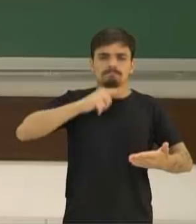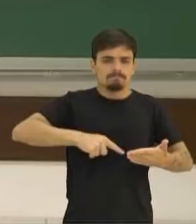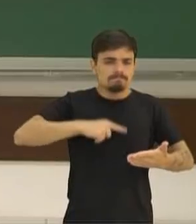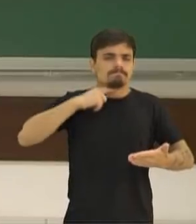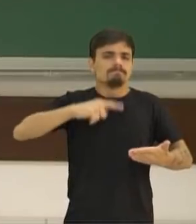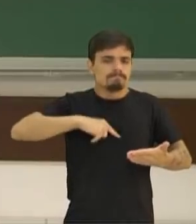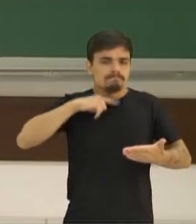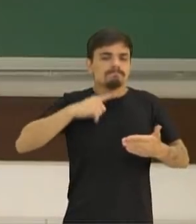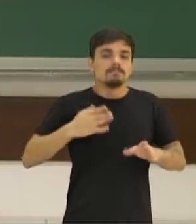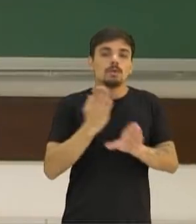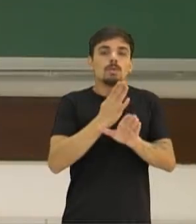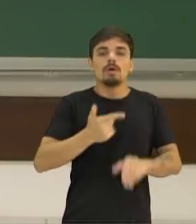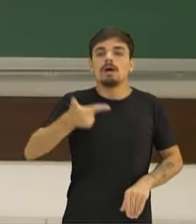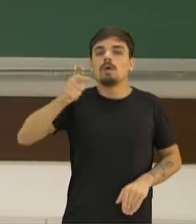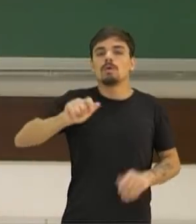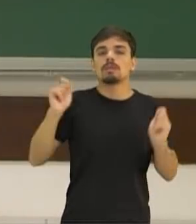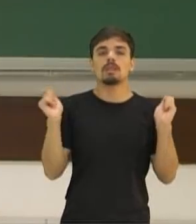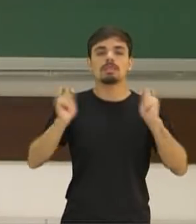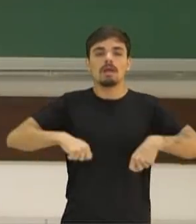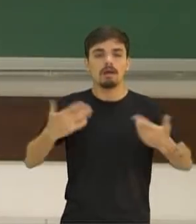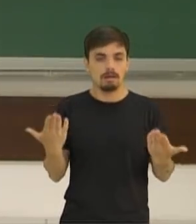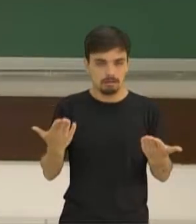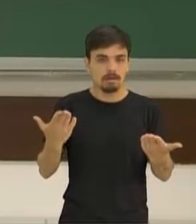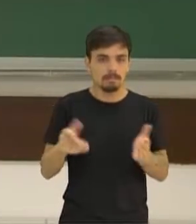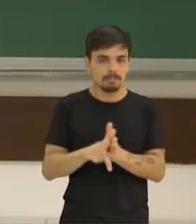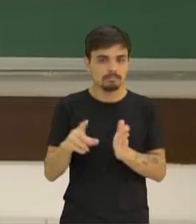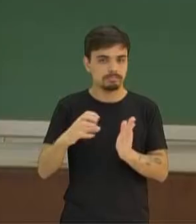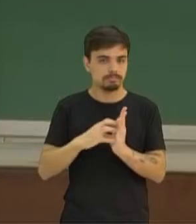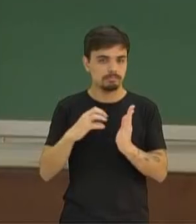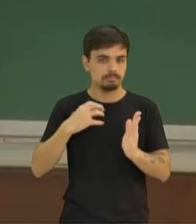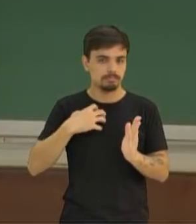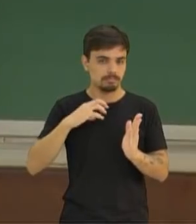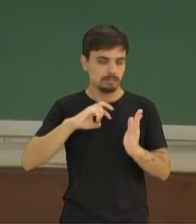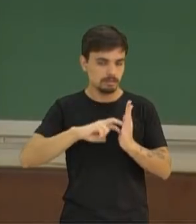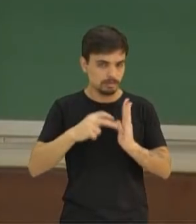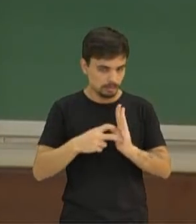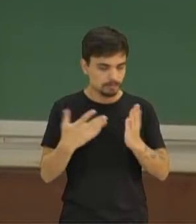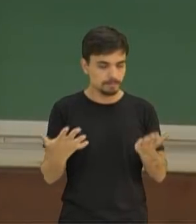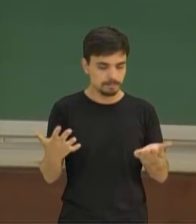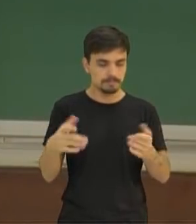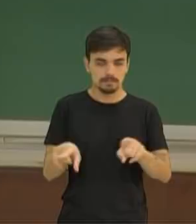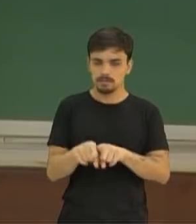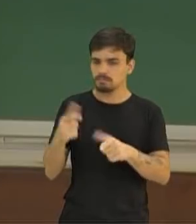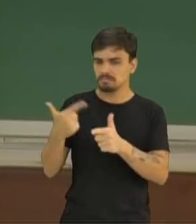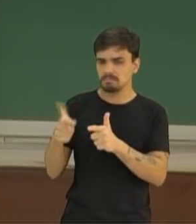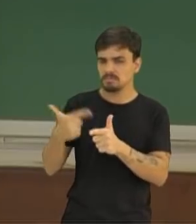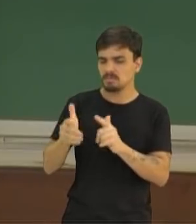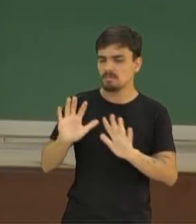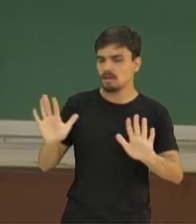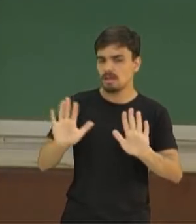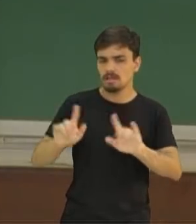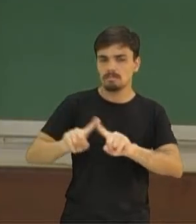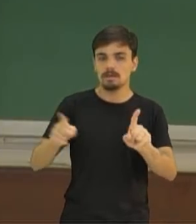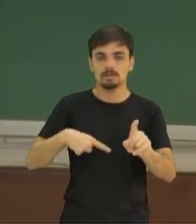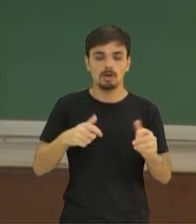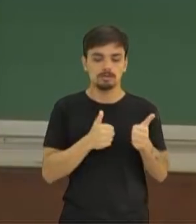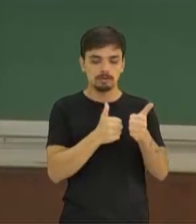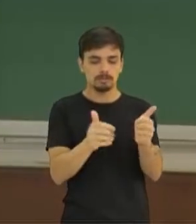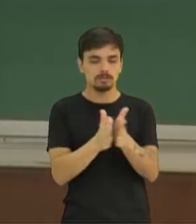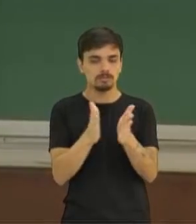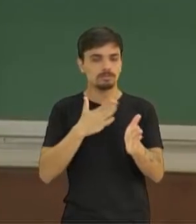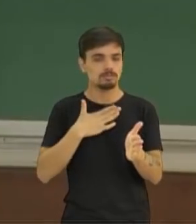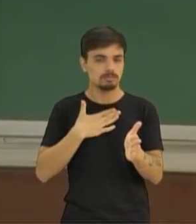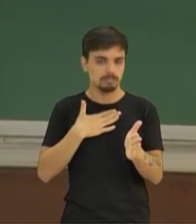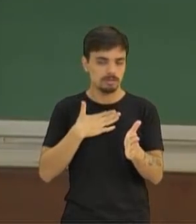conseguiu encontrar uma outra possibilidade de sentido. Ok? Não tem problema. Só que acompanhem comigo o que eu